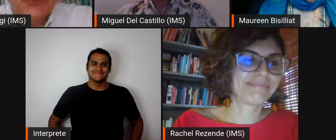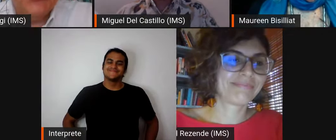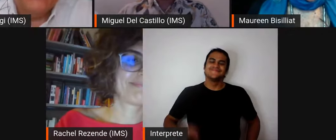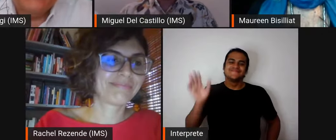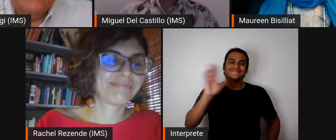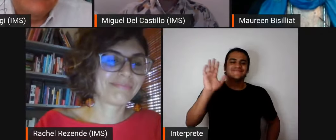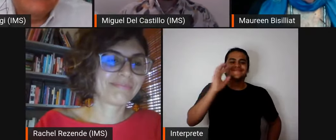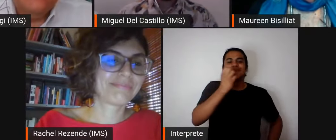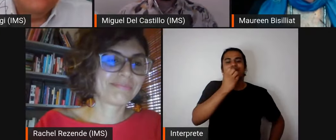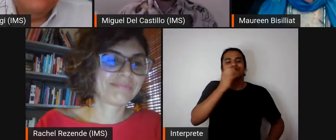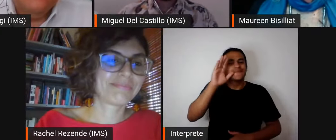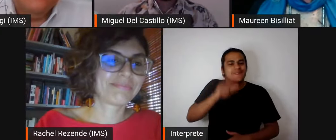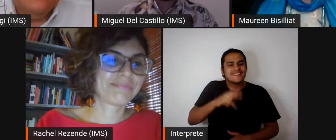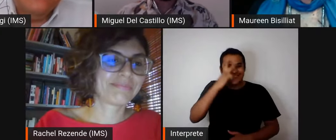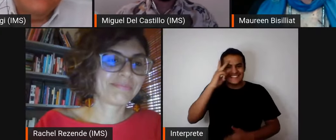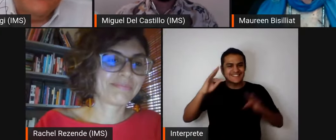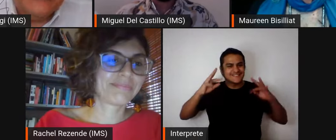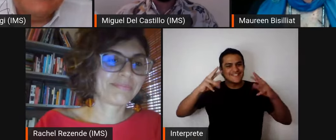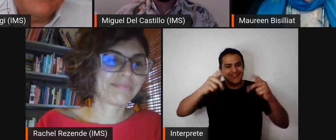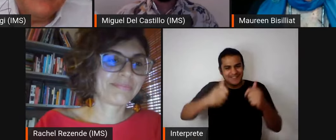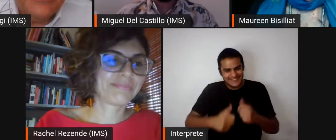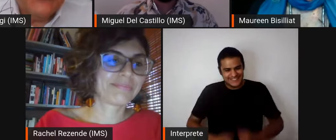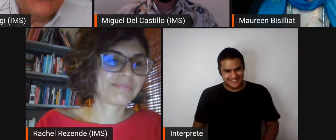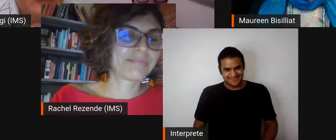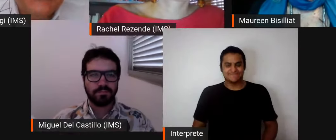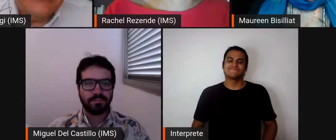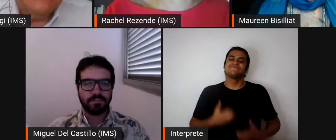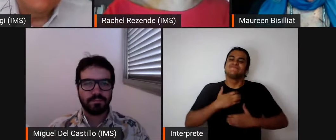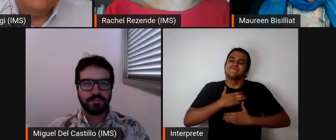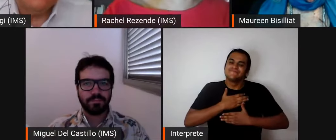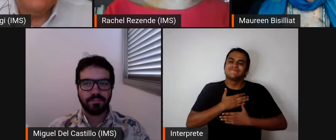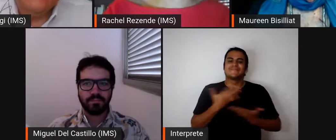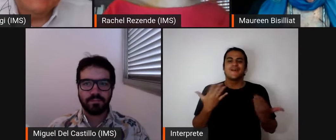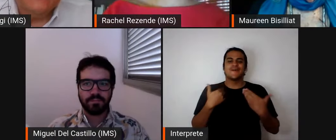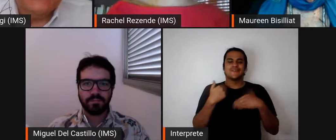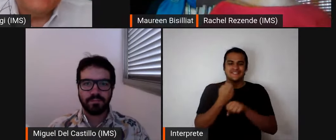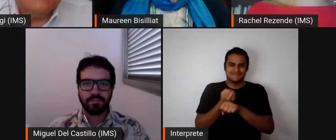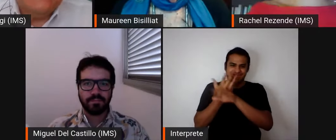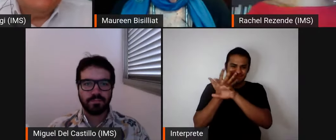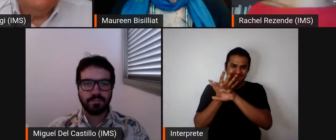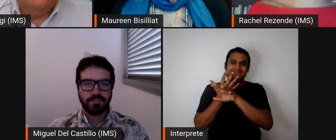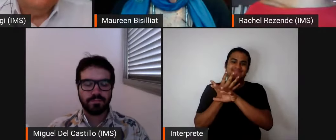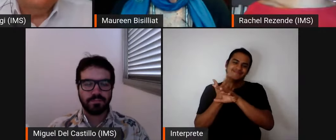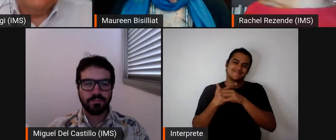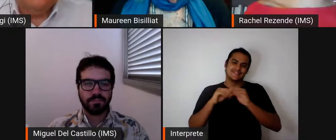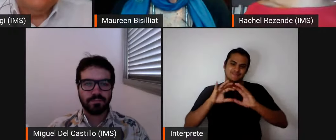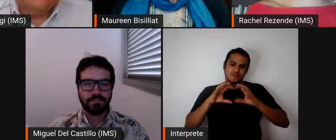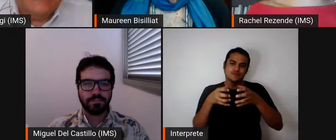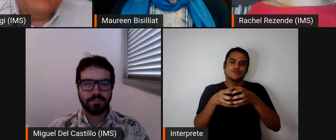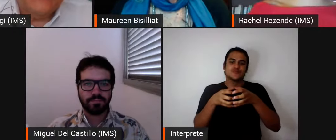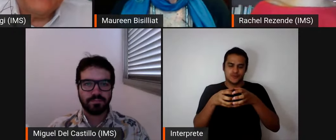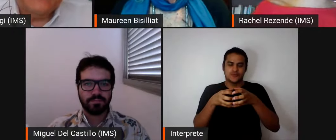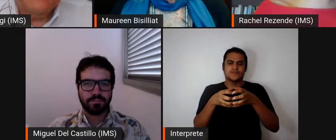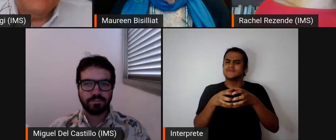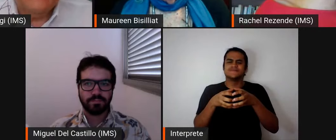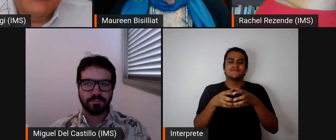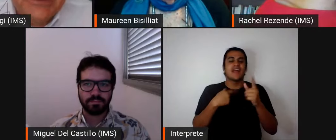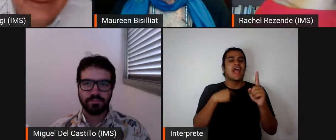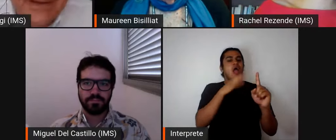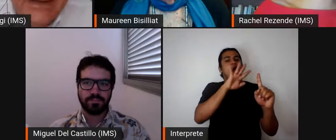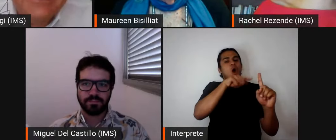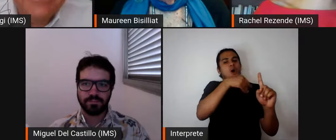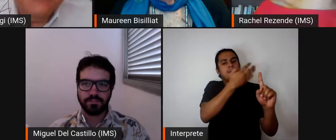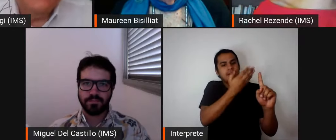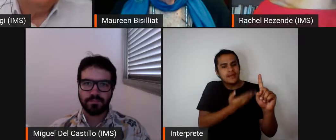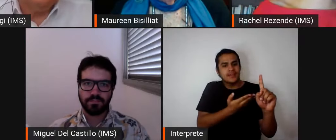Boa tarde a todos. É um prazer estarmos hoje reunidos para homenagearmos